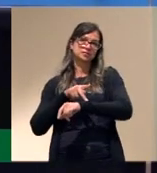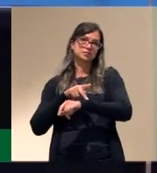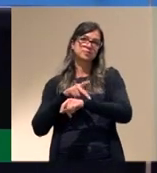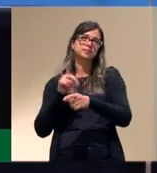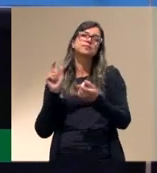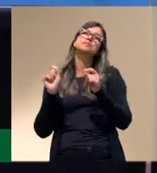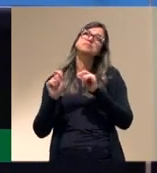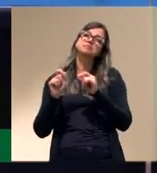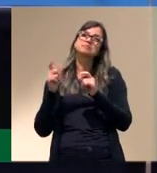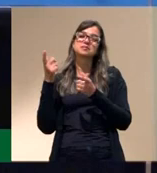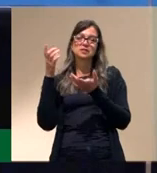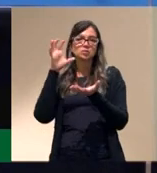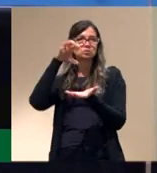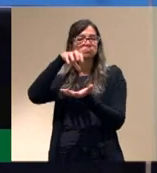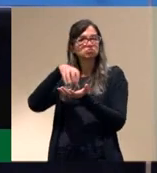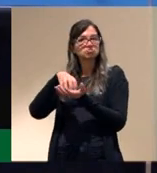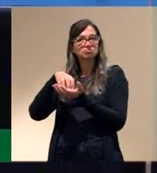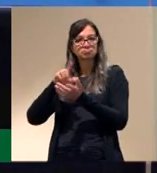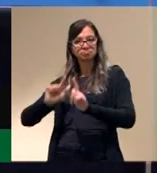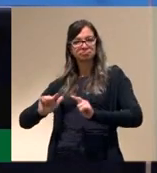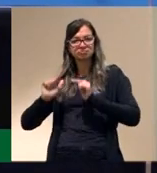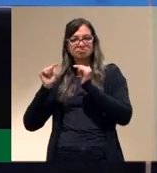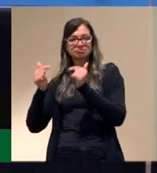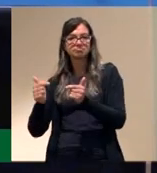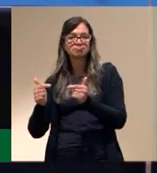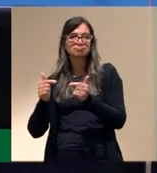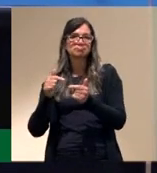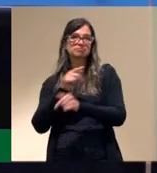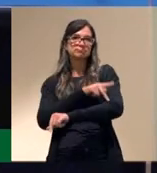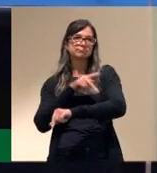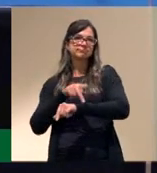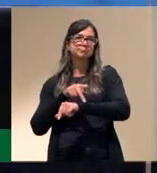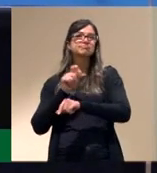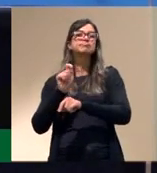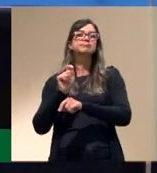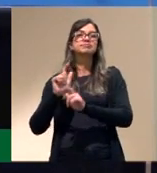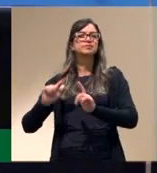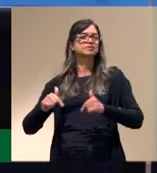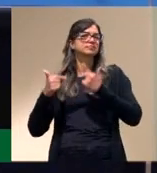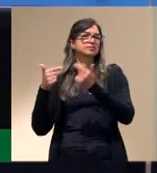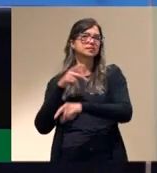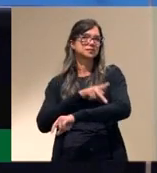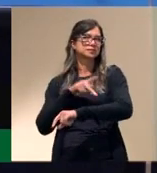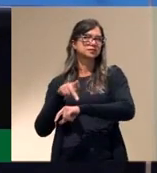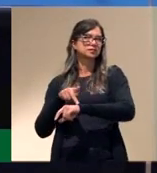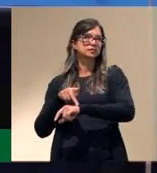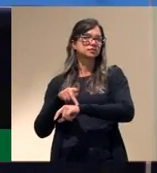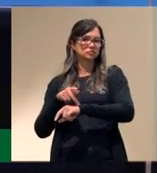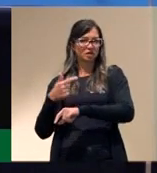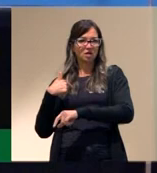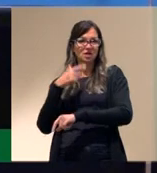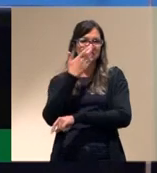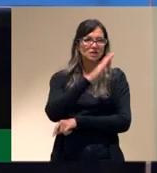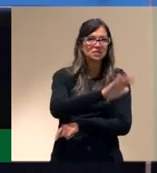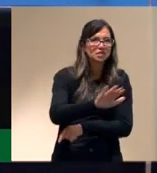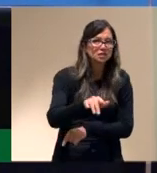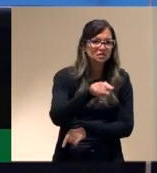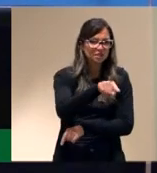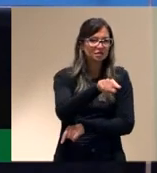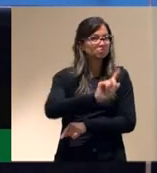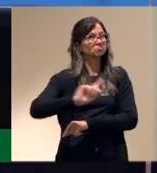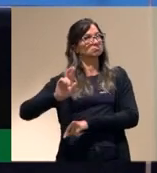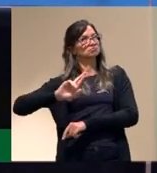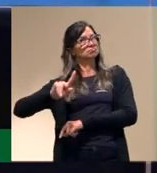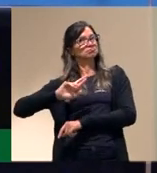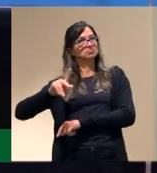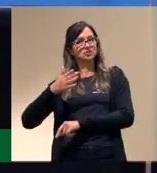ação, é o que ação pedagógica... Ação pedagógica não é a criança que vai realizar, né? A ação pedagógica,